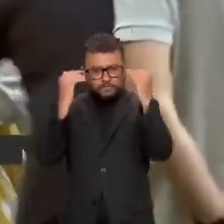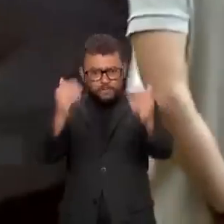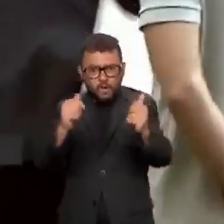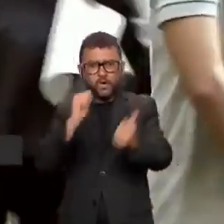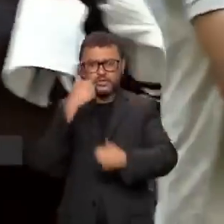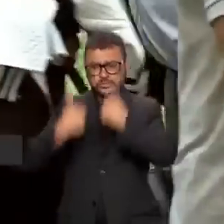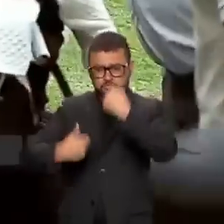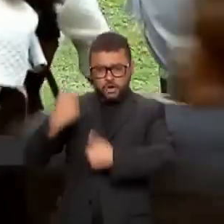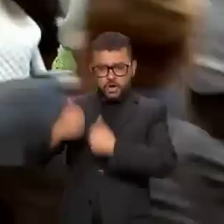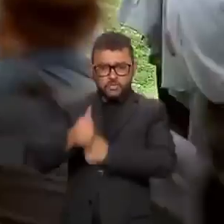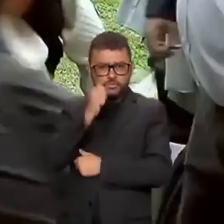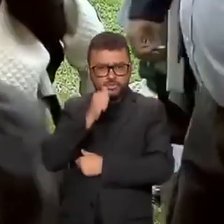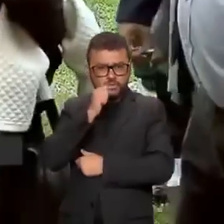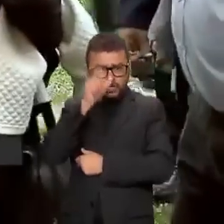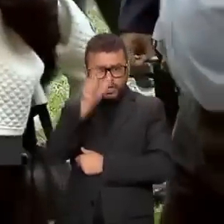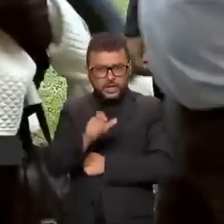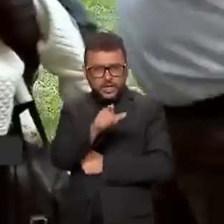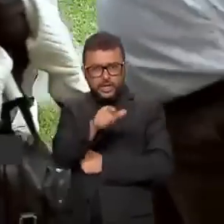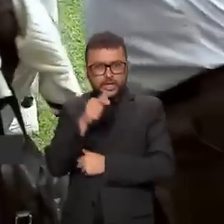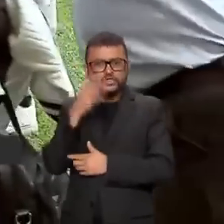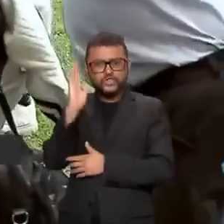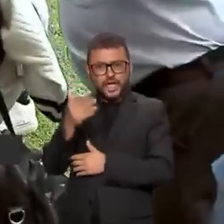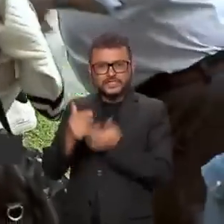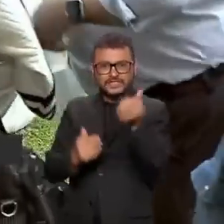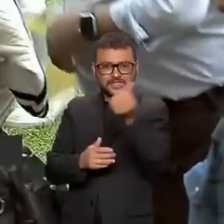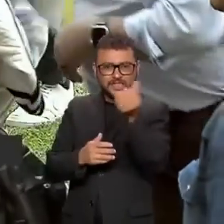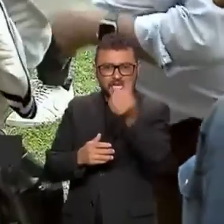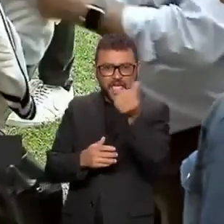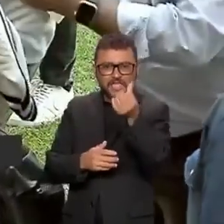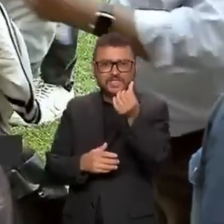considerada a melhor do mundo 6 vezes.